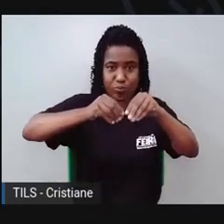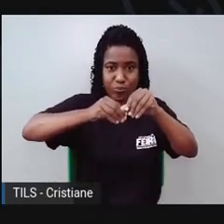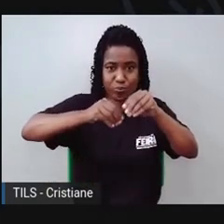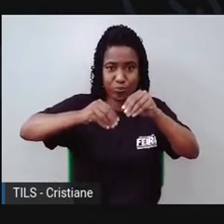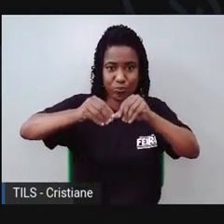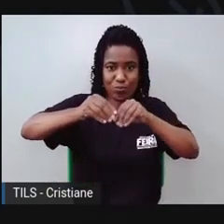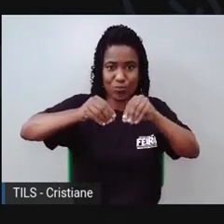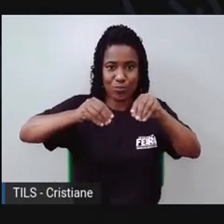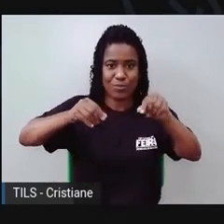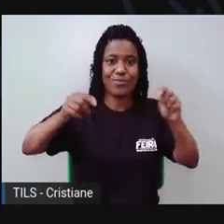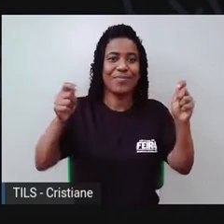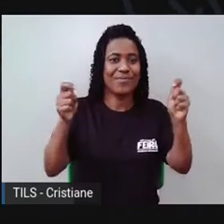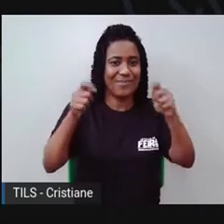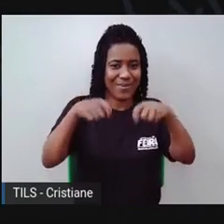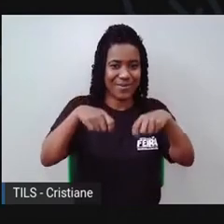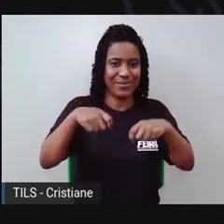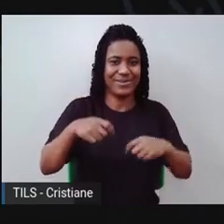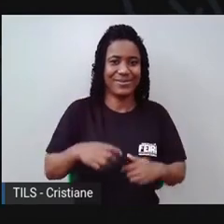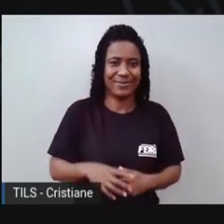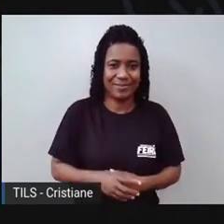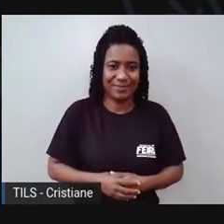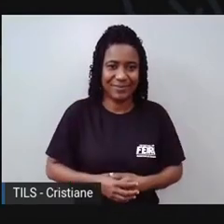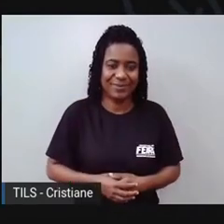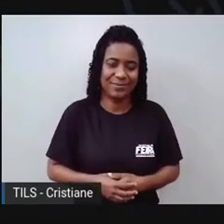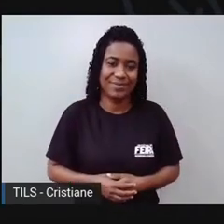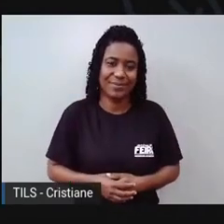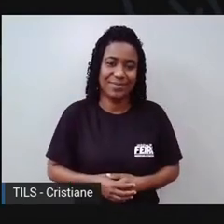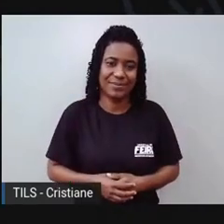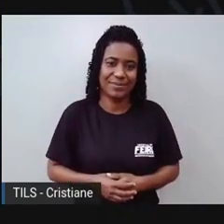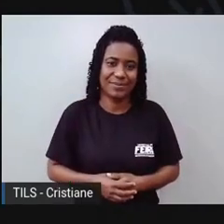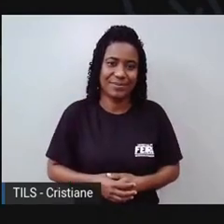Ó, outro pedacinho.